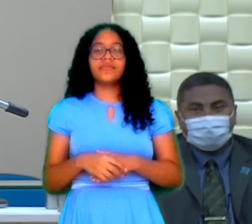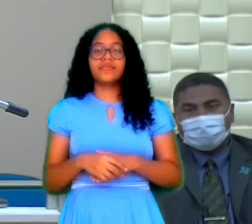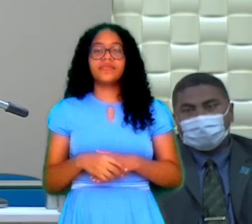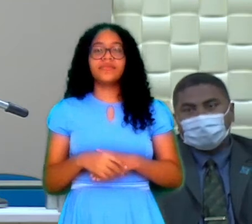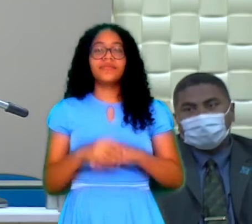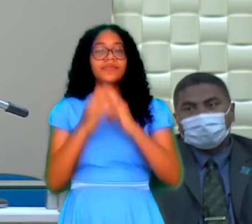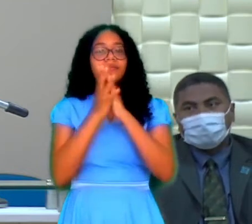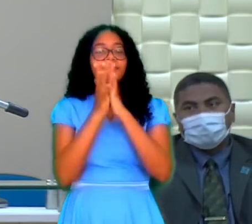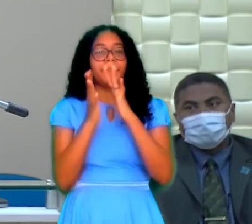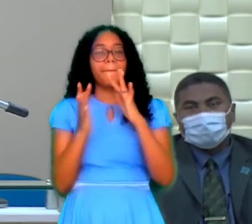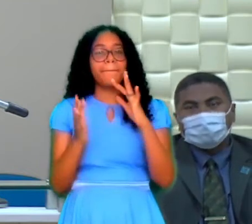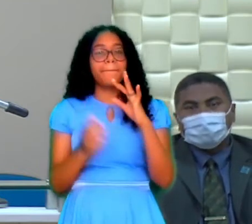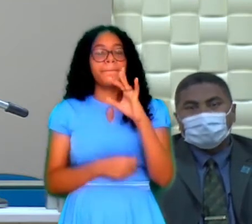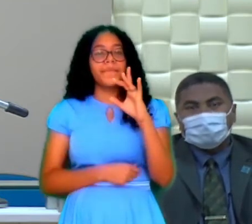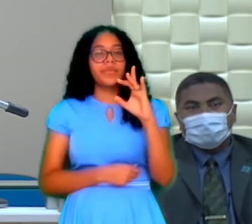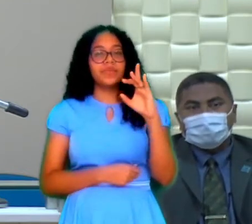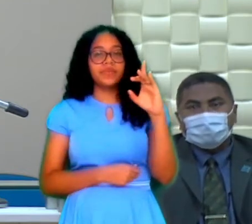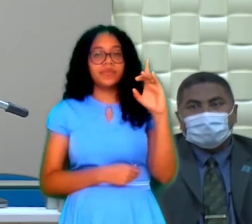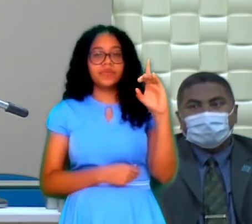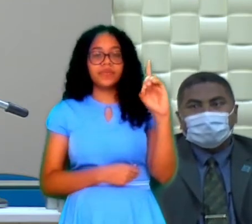Glória a Deus.